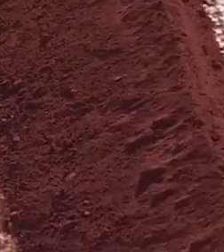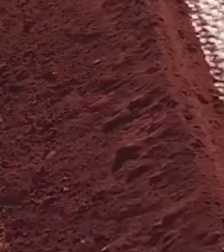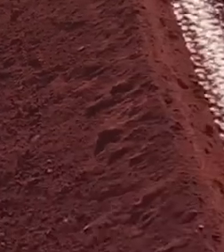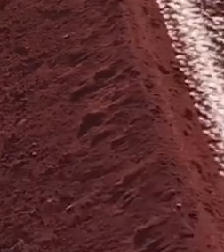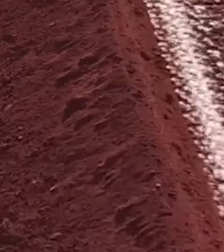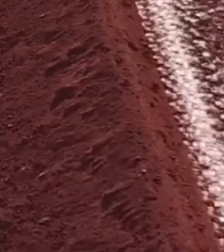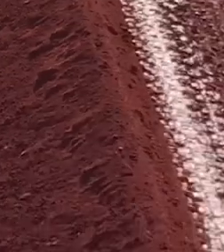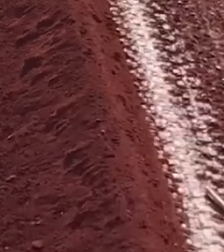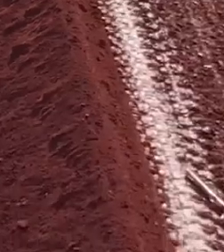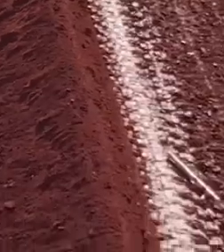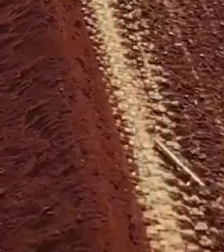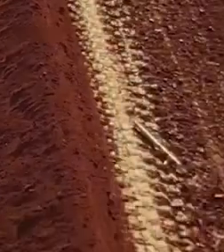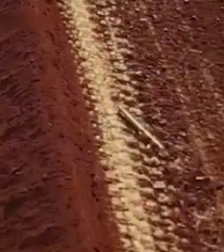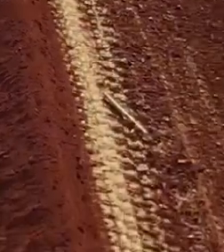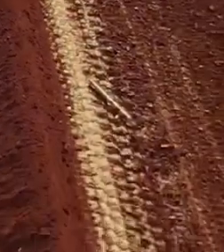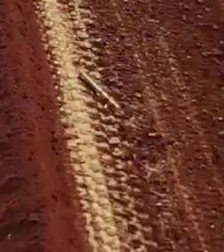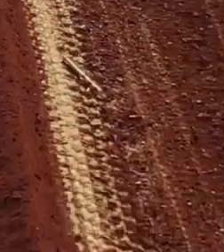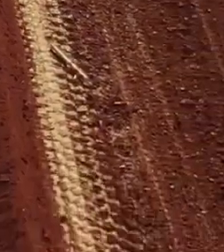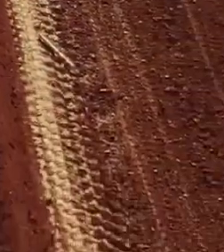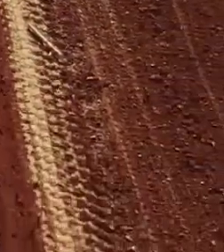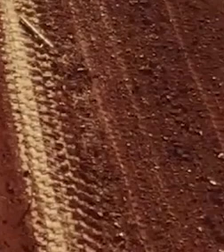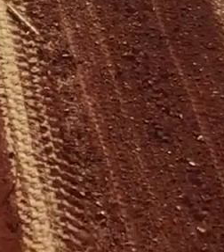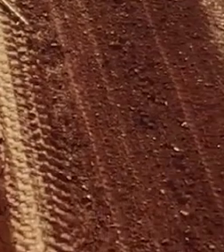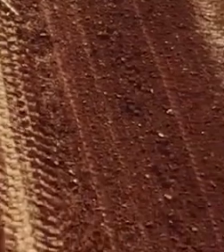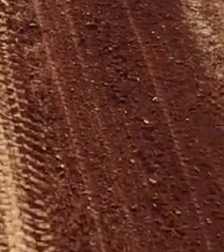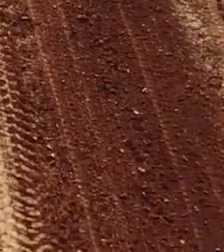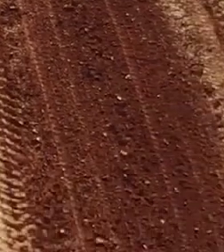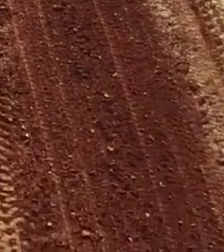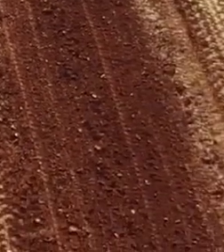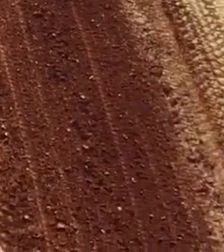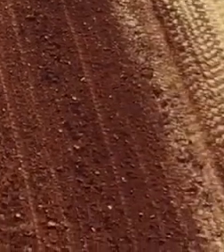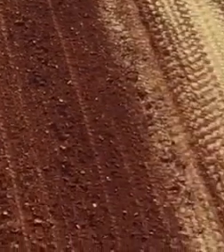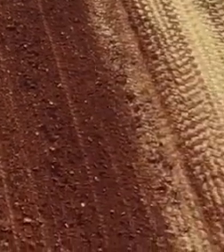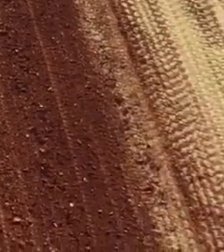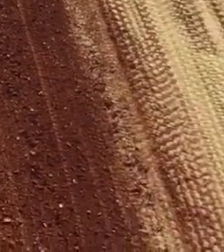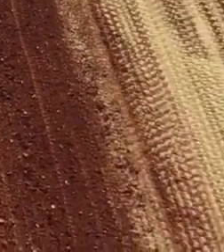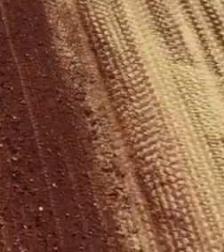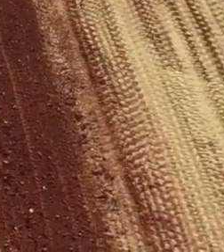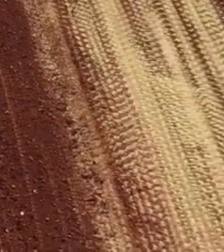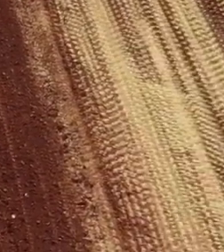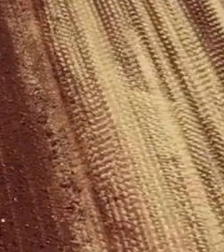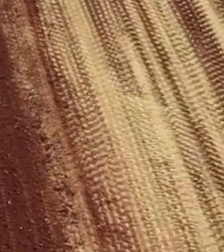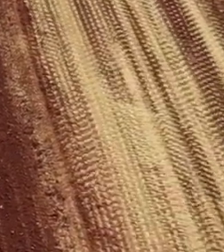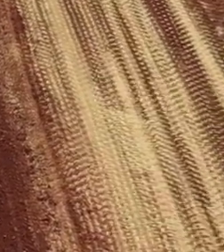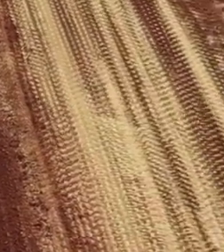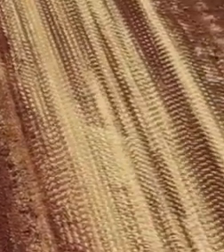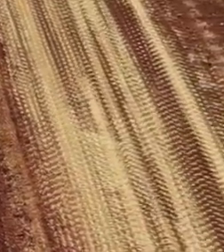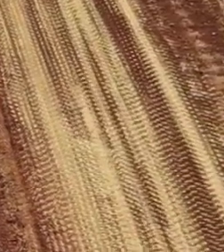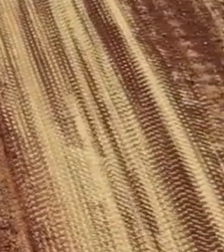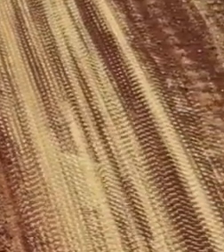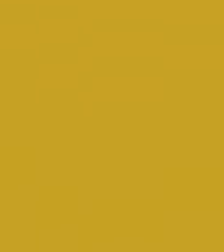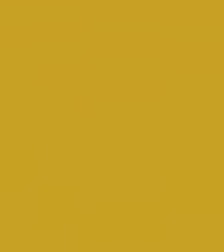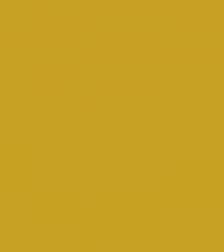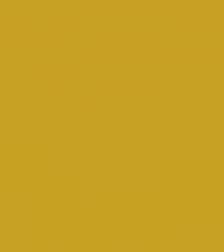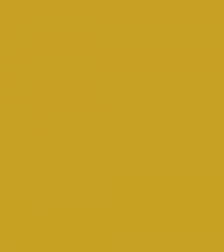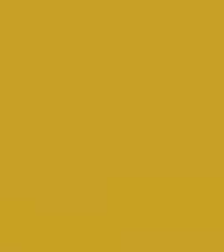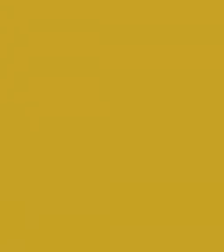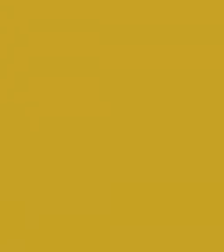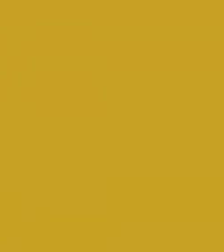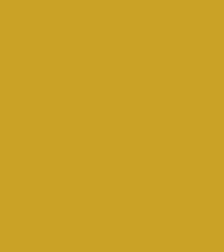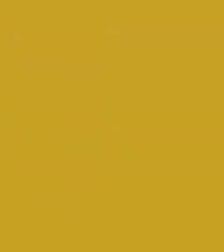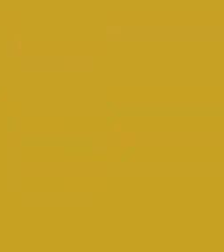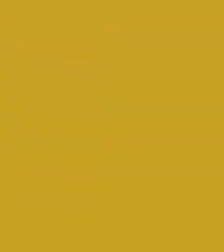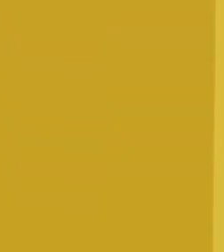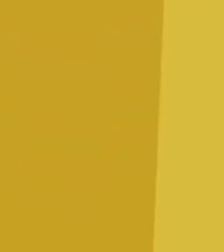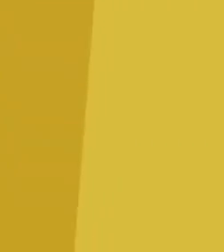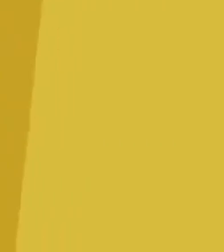pela Gemaia. Nesse case, iremos descrever técnica utilizada com a finalidade de